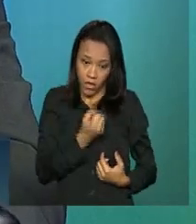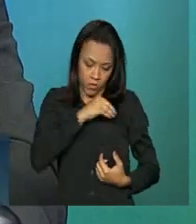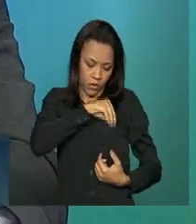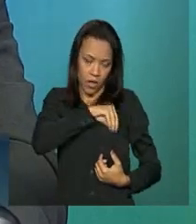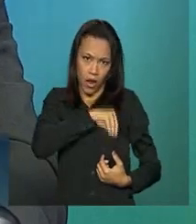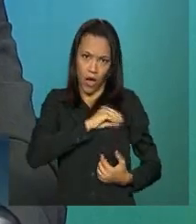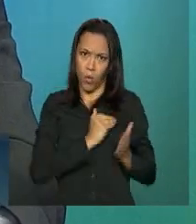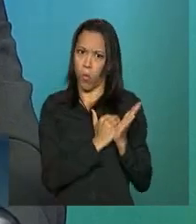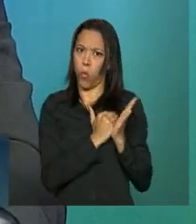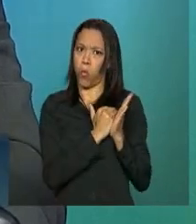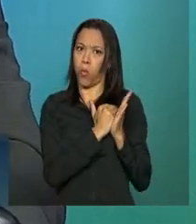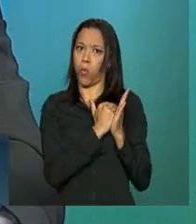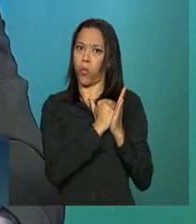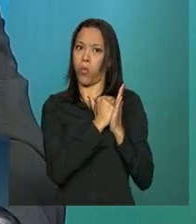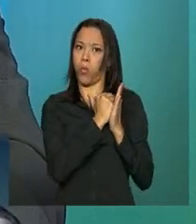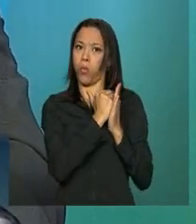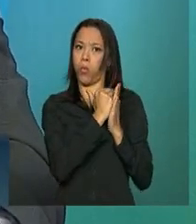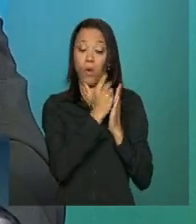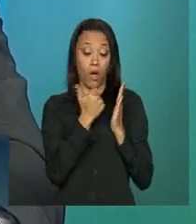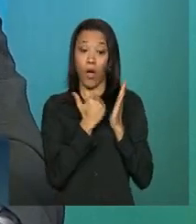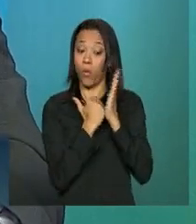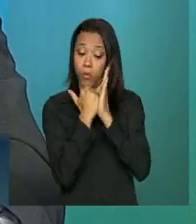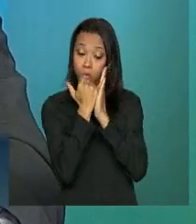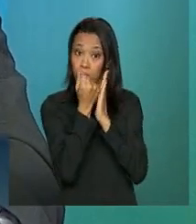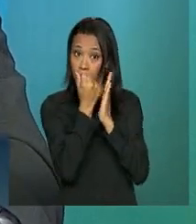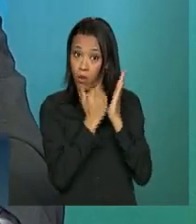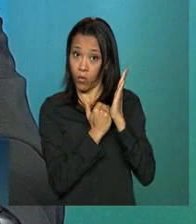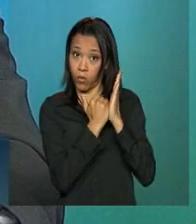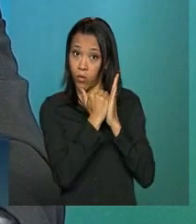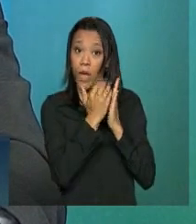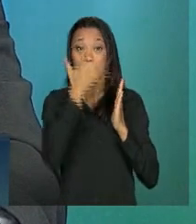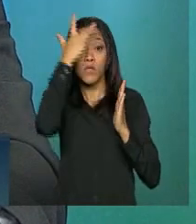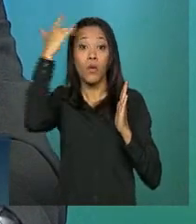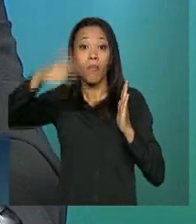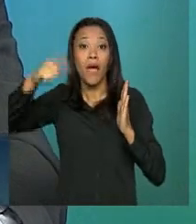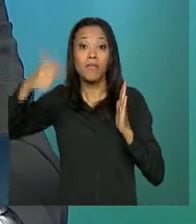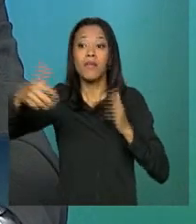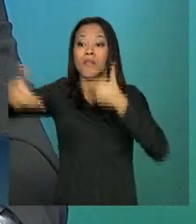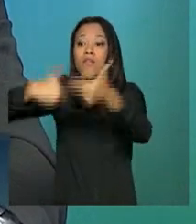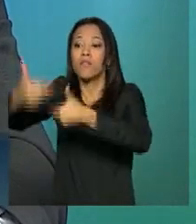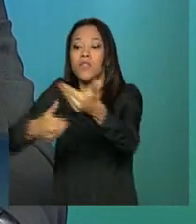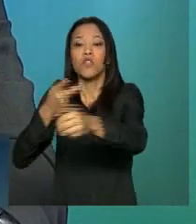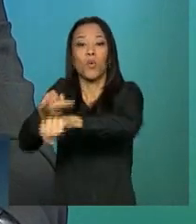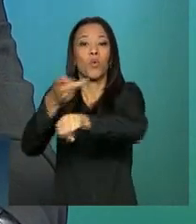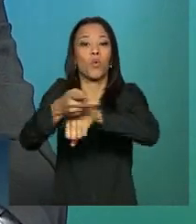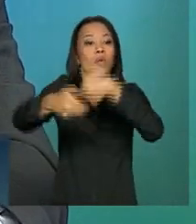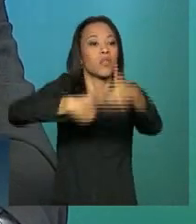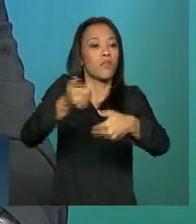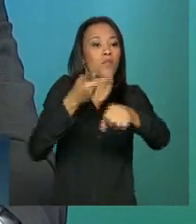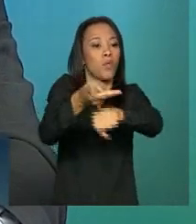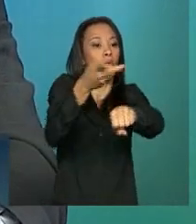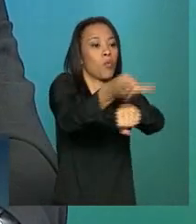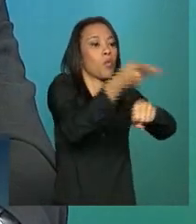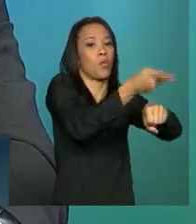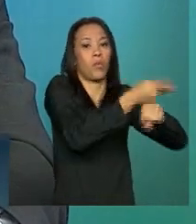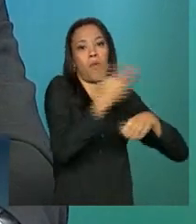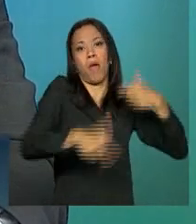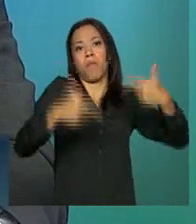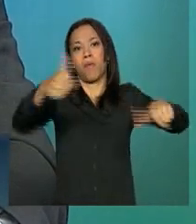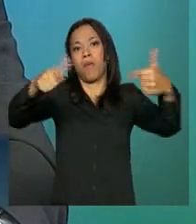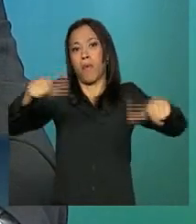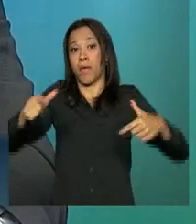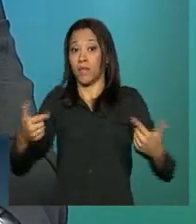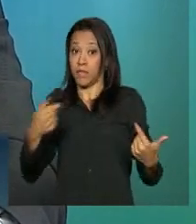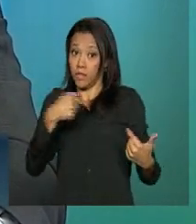de uso de serviços, de produtos, e é muito importante as pessoas tomarem conhecimento de como isso pode melhorar a